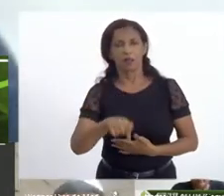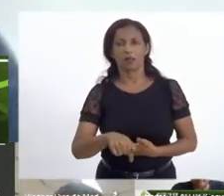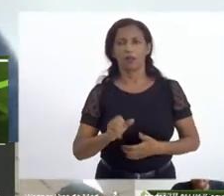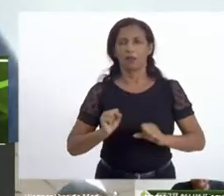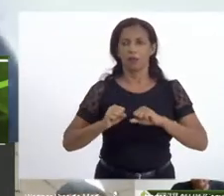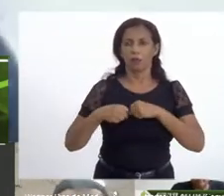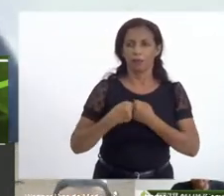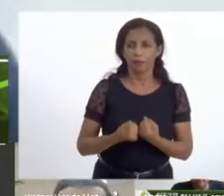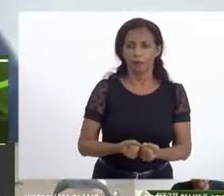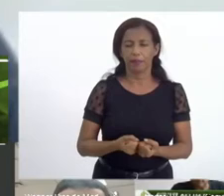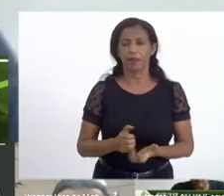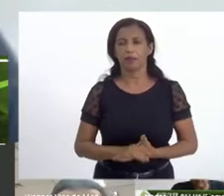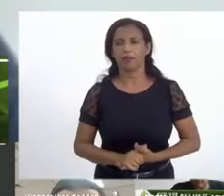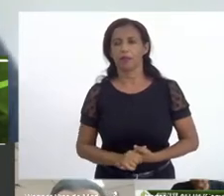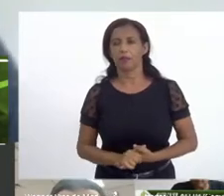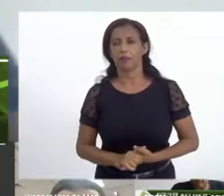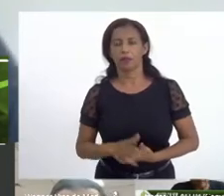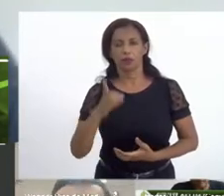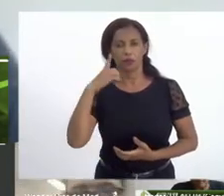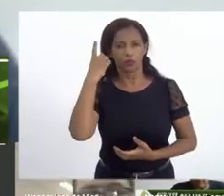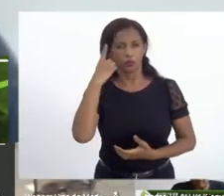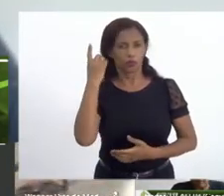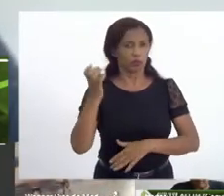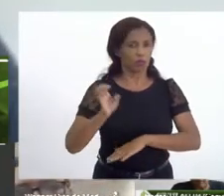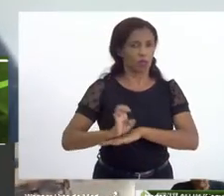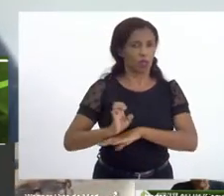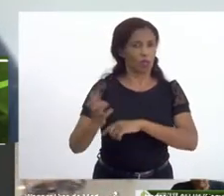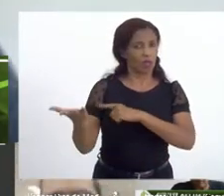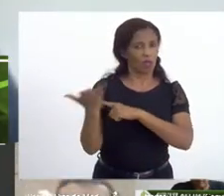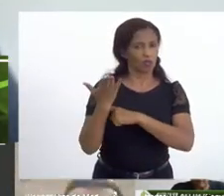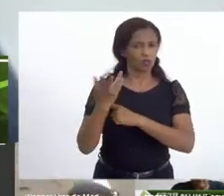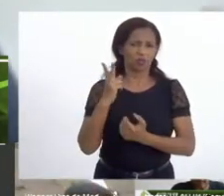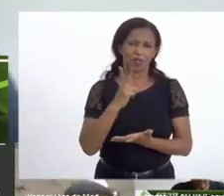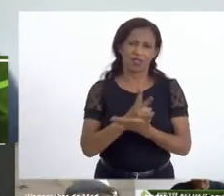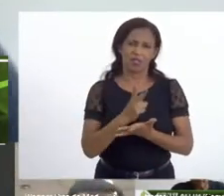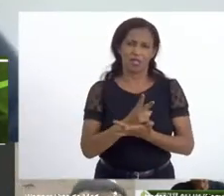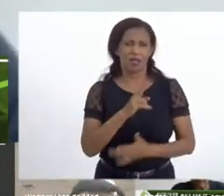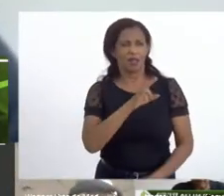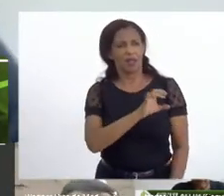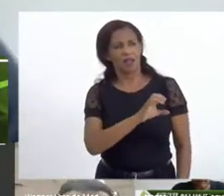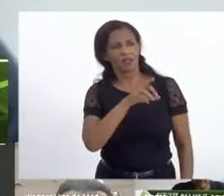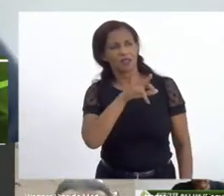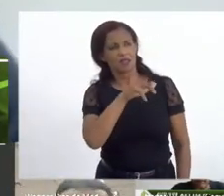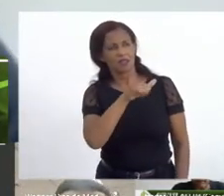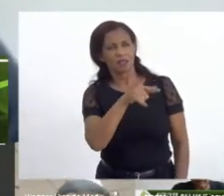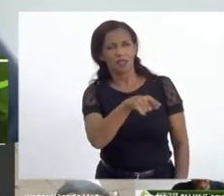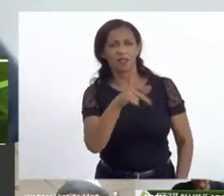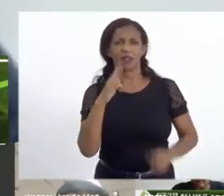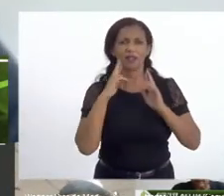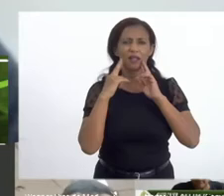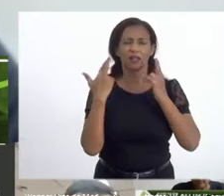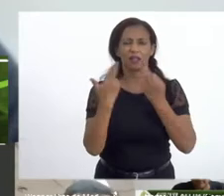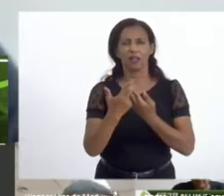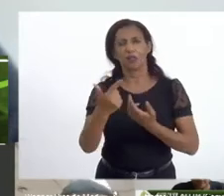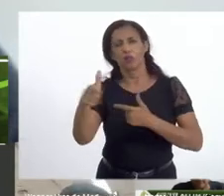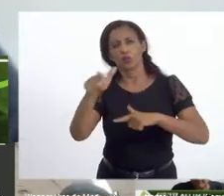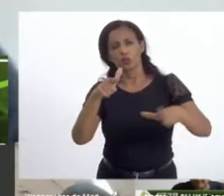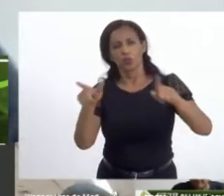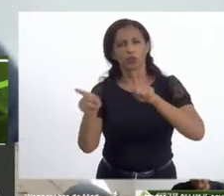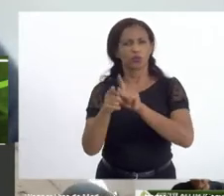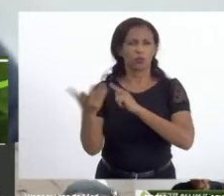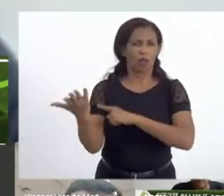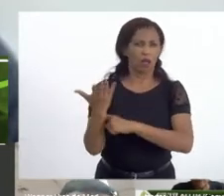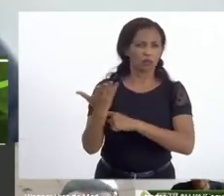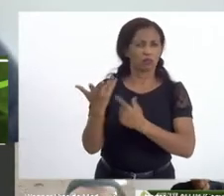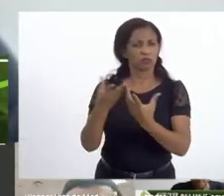empenho dos deputados estaduais que nos ajudaram sempre, a Célia, que está fazendo parte dessa audiência, e os demais que nos ajudaram